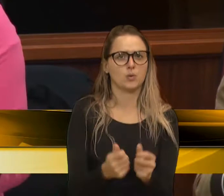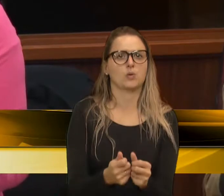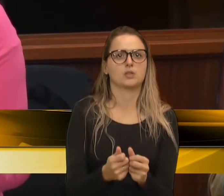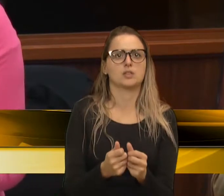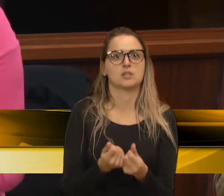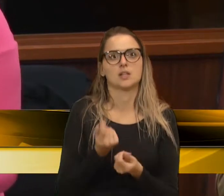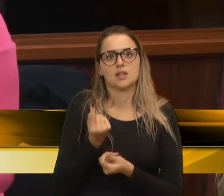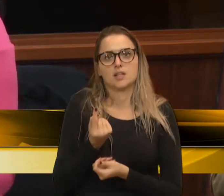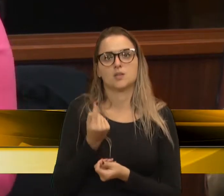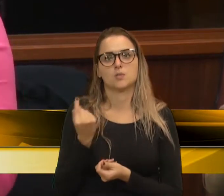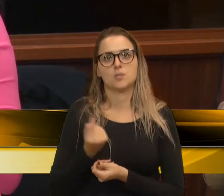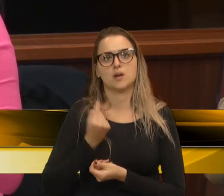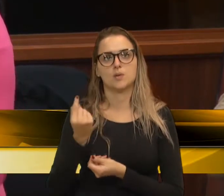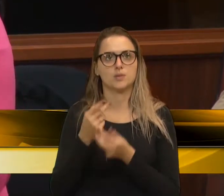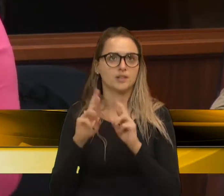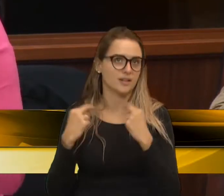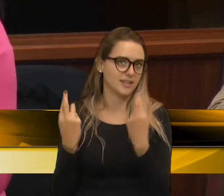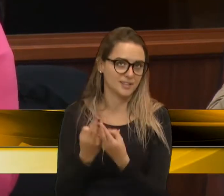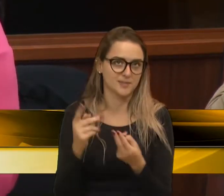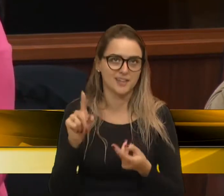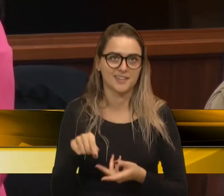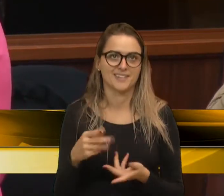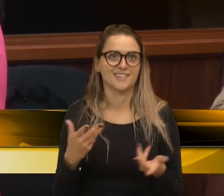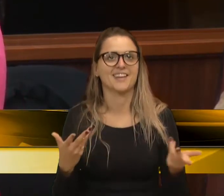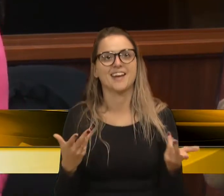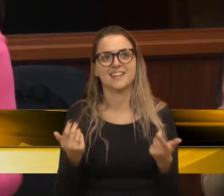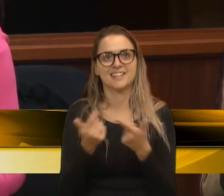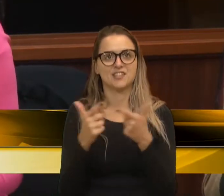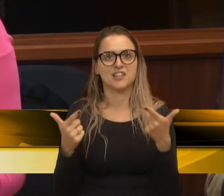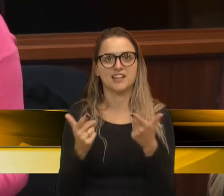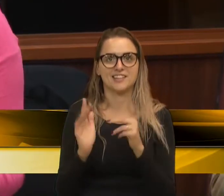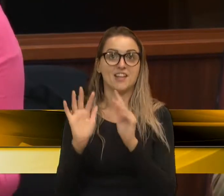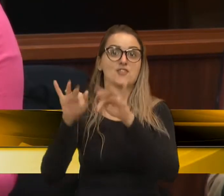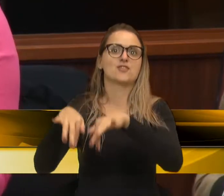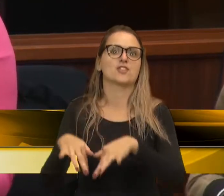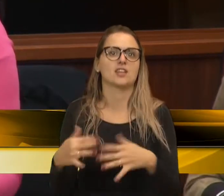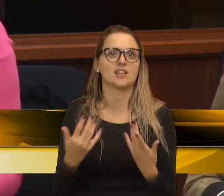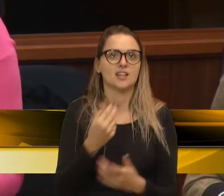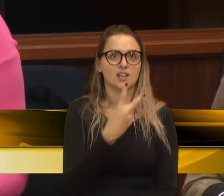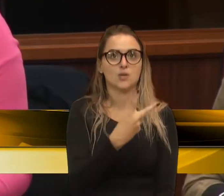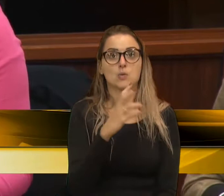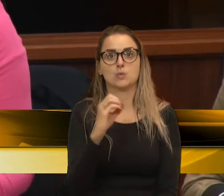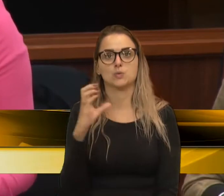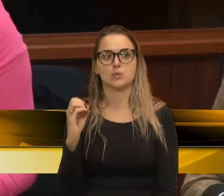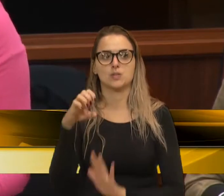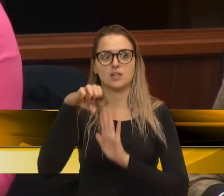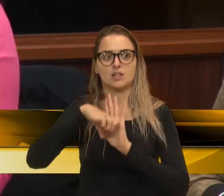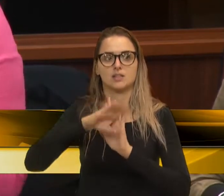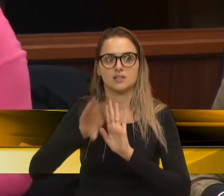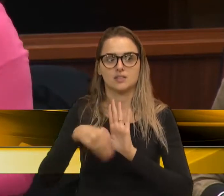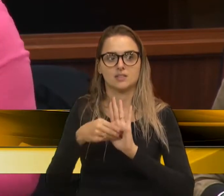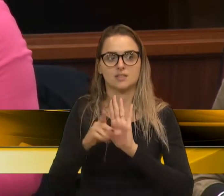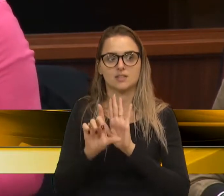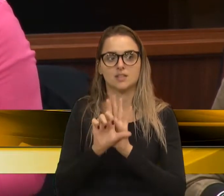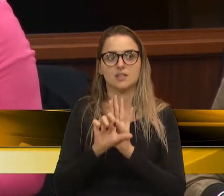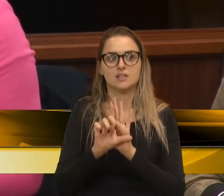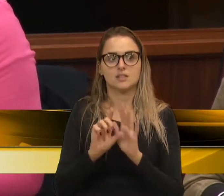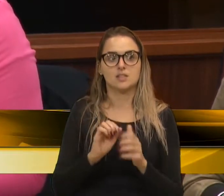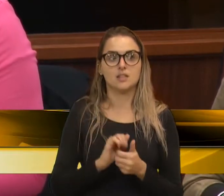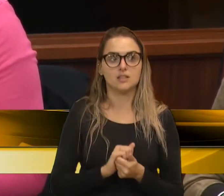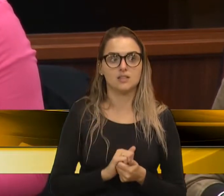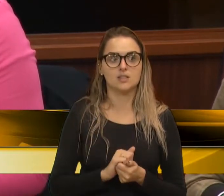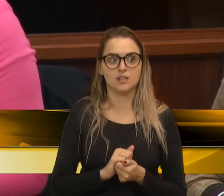numa sessão que seria, não teria fim, uma sessão com quase 200 emendas, a gente, então, optou em construir